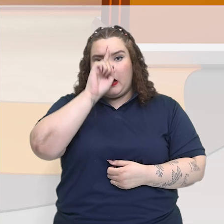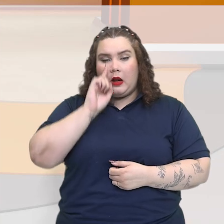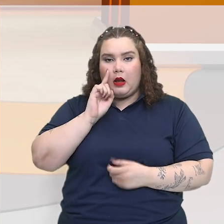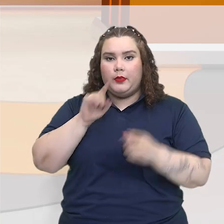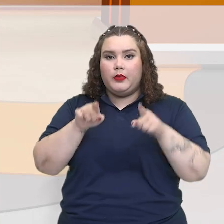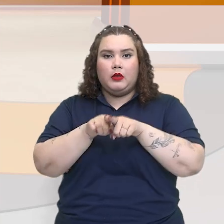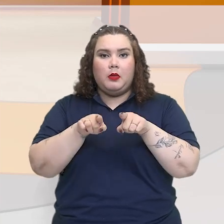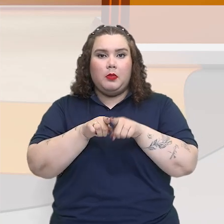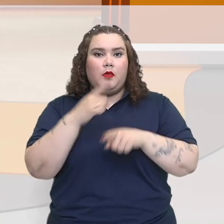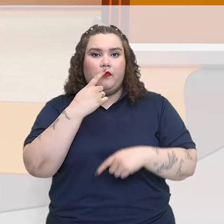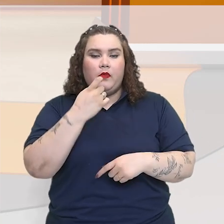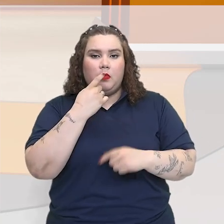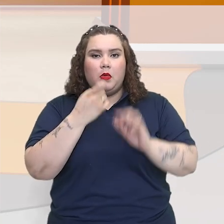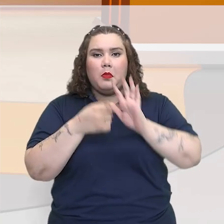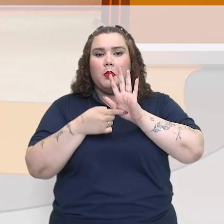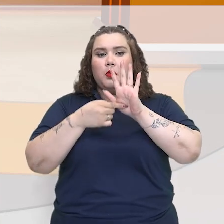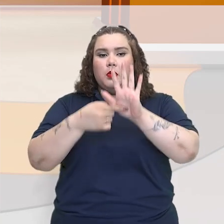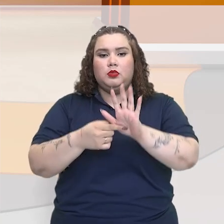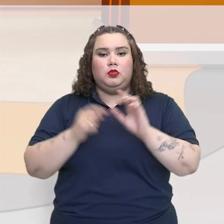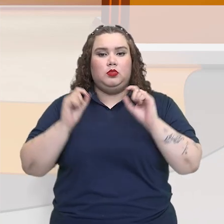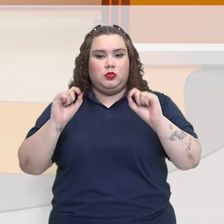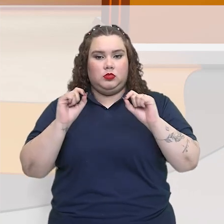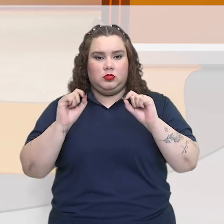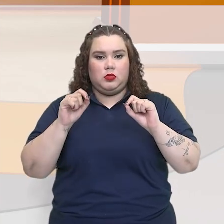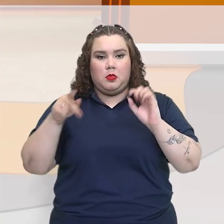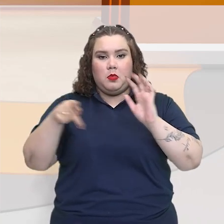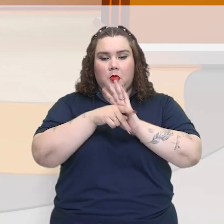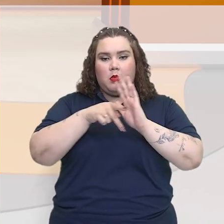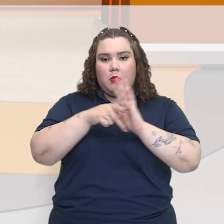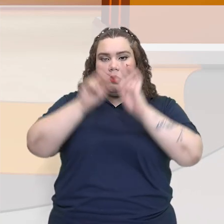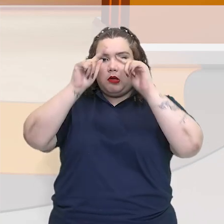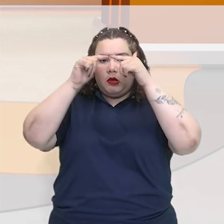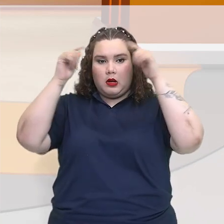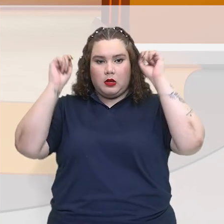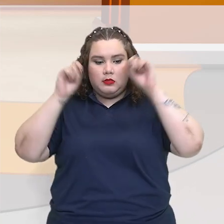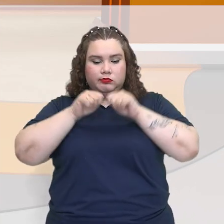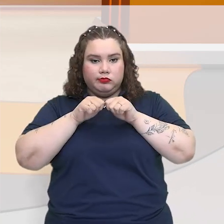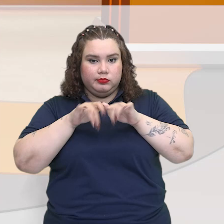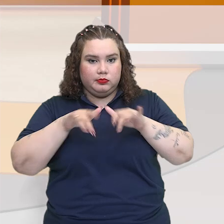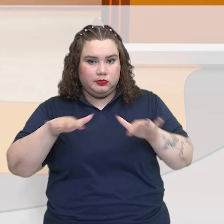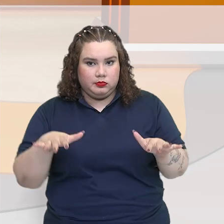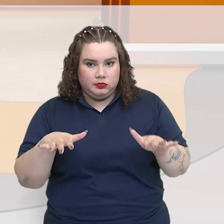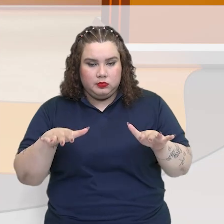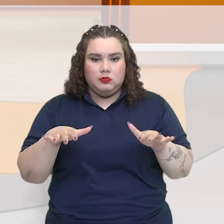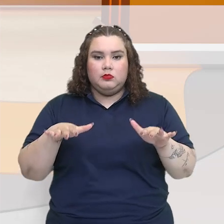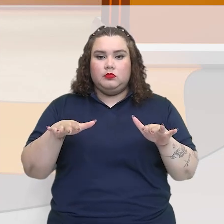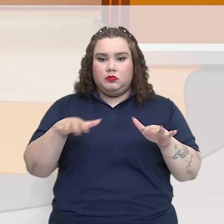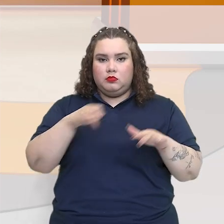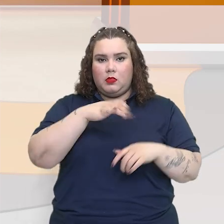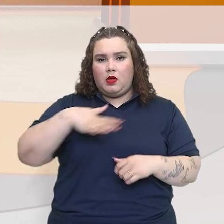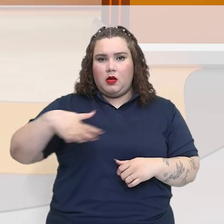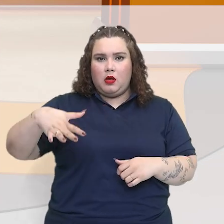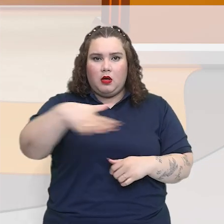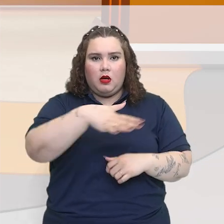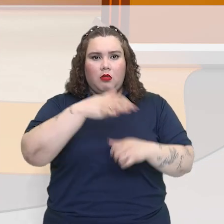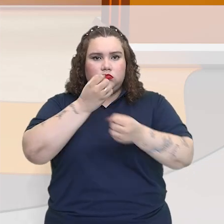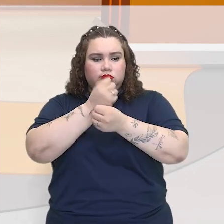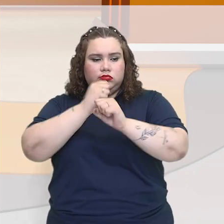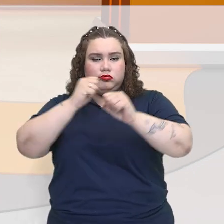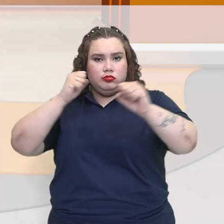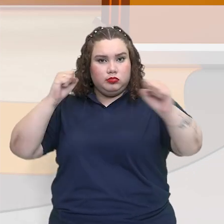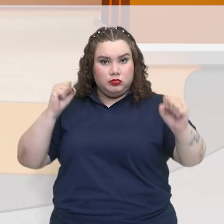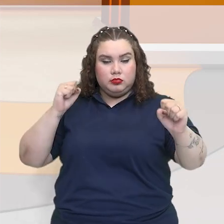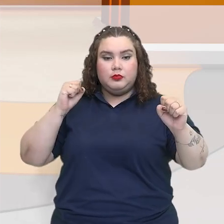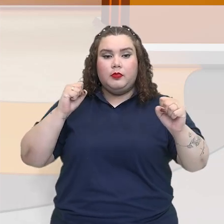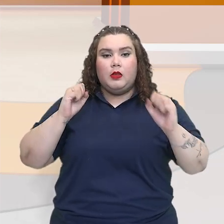podemos verificar o domínio da Grécia, né, e toda a sua vasta extensão. No